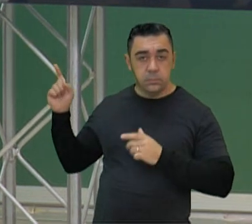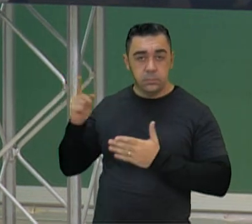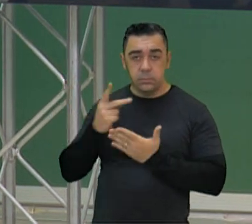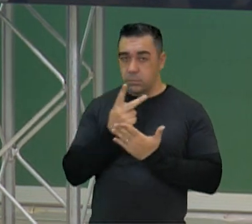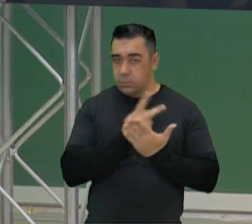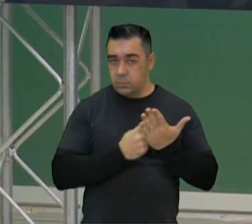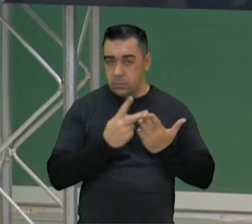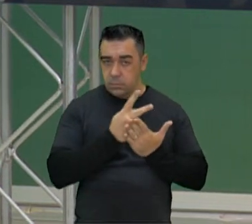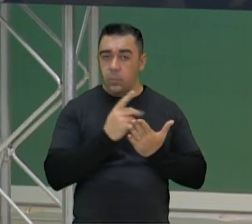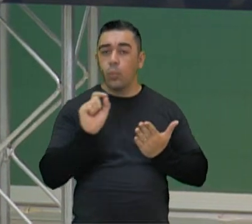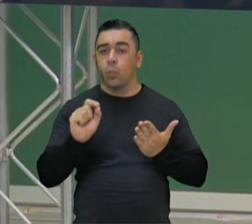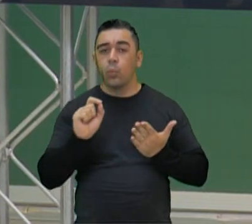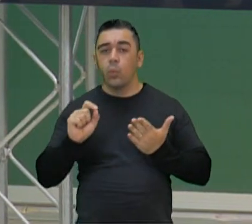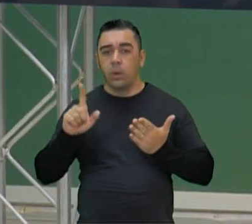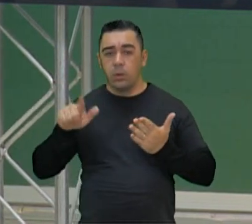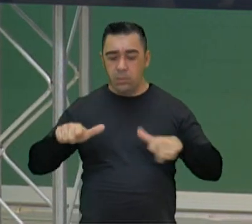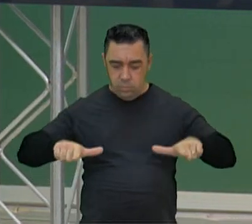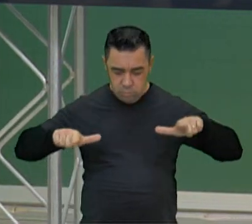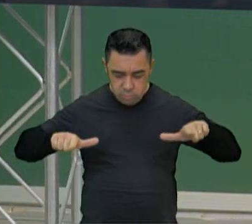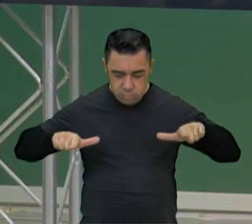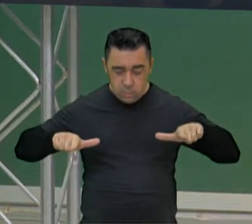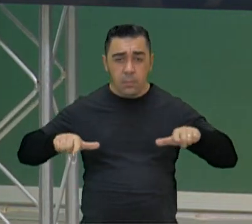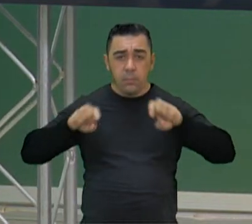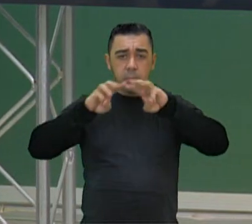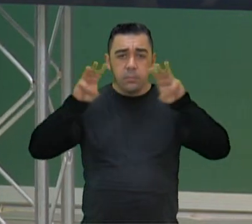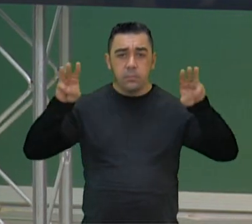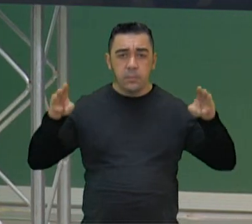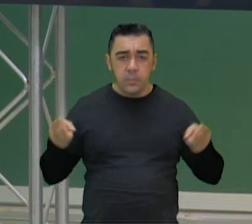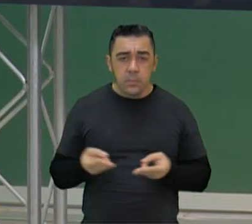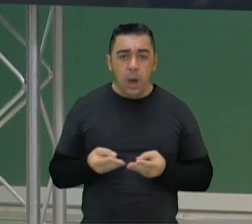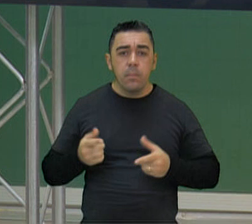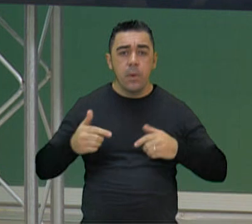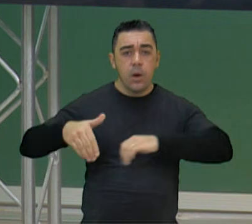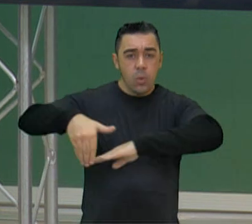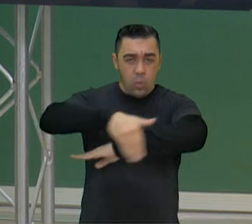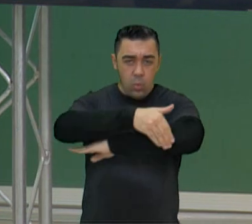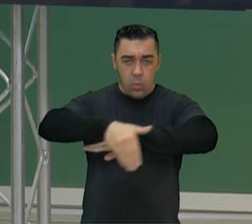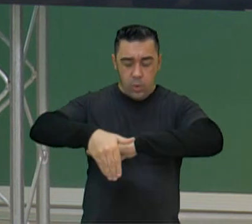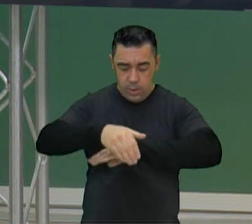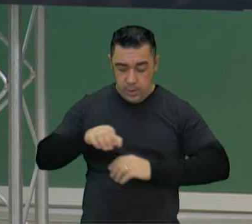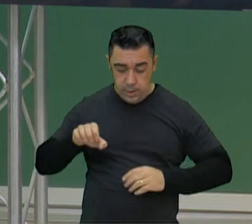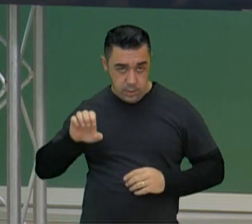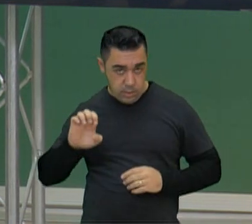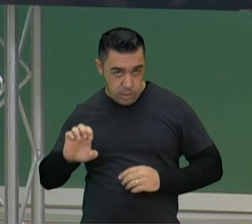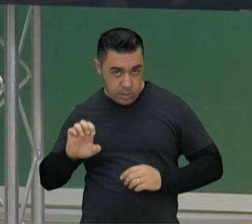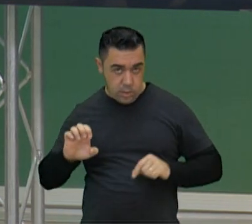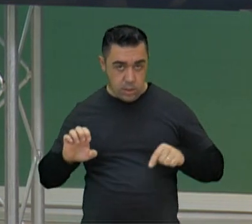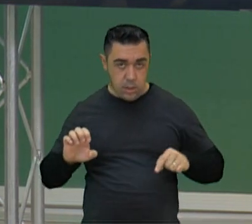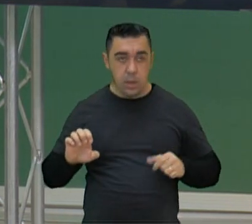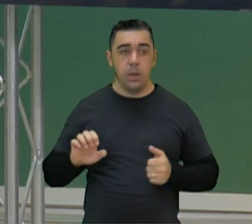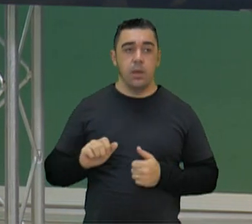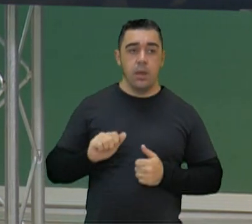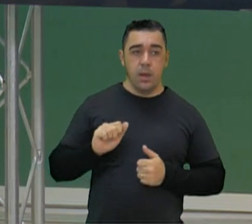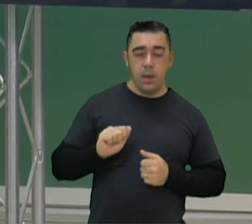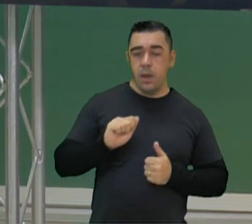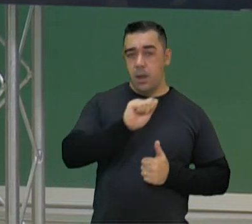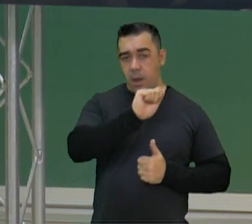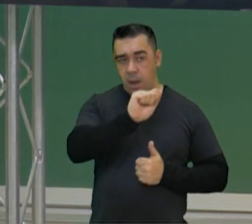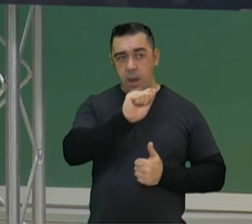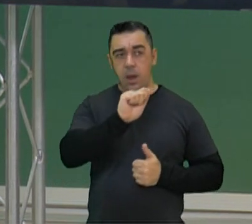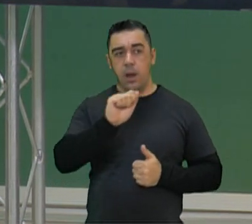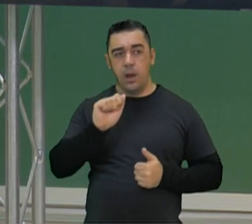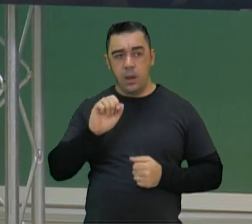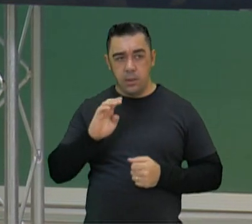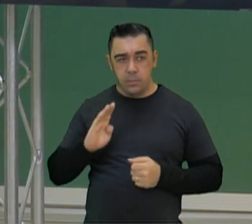desenho de um mapa como se fosse ruas. Seria a rua E, a rua A, a rua D,